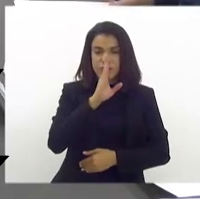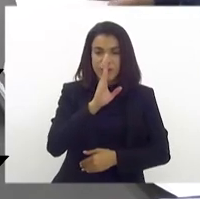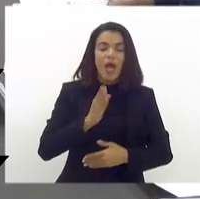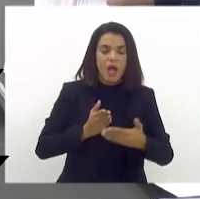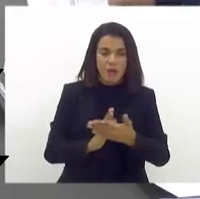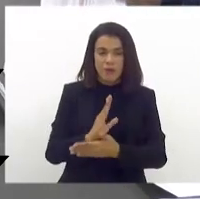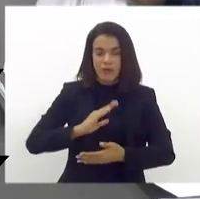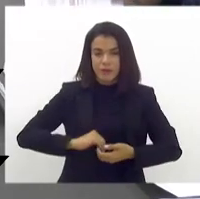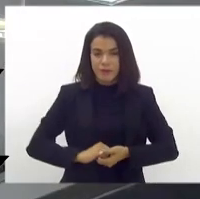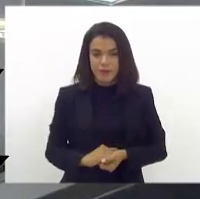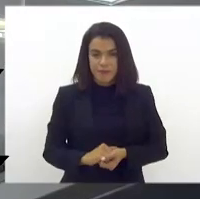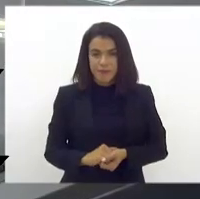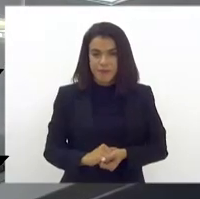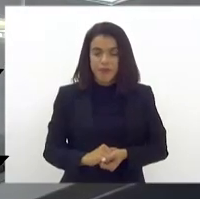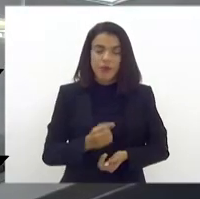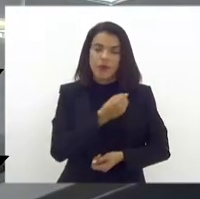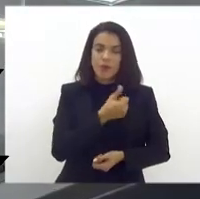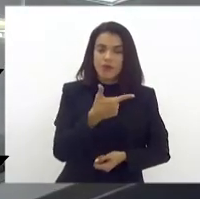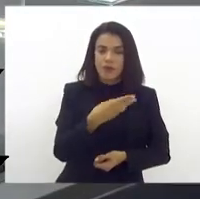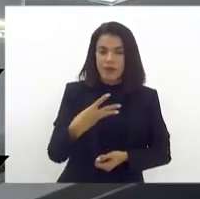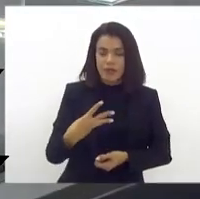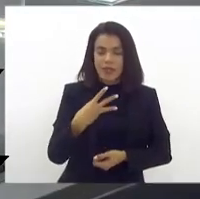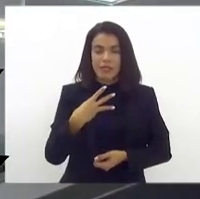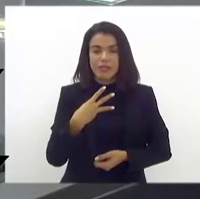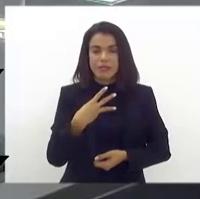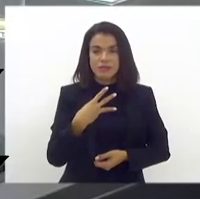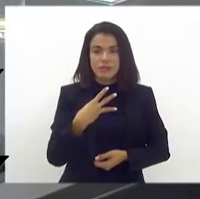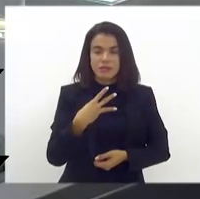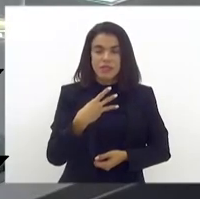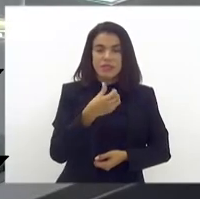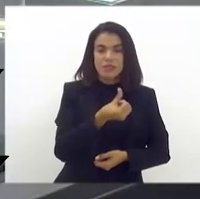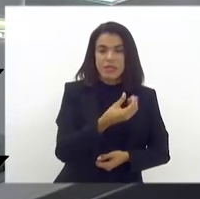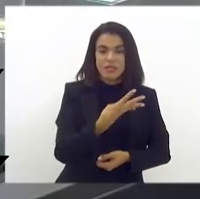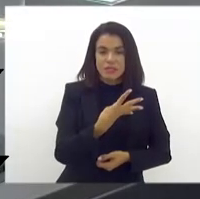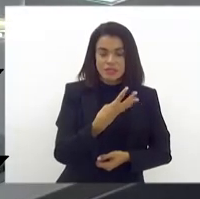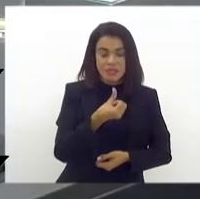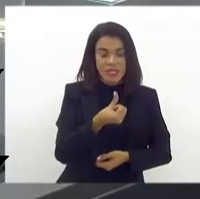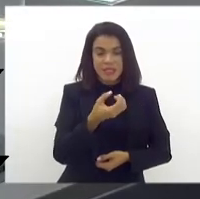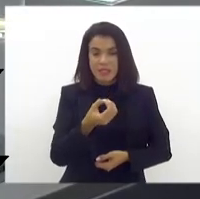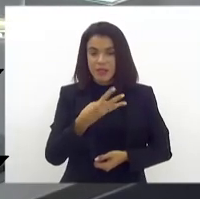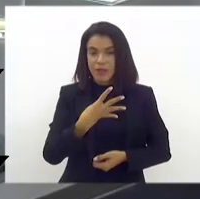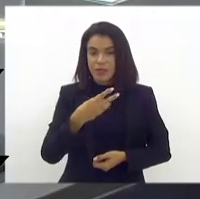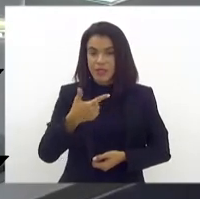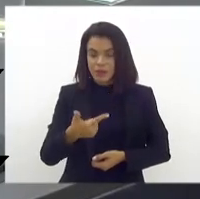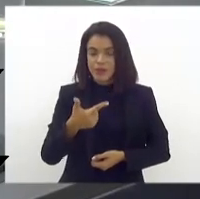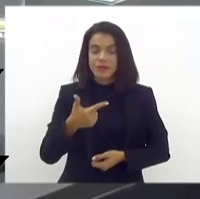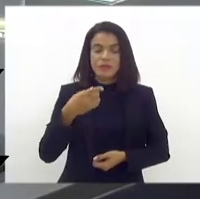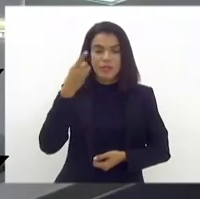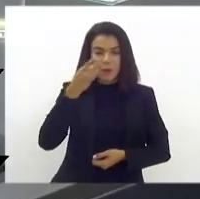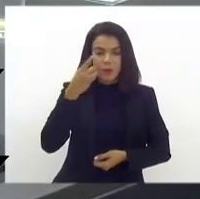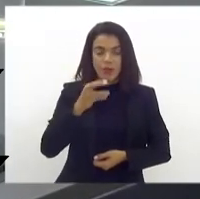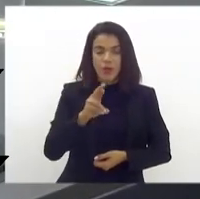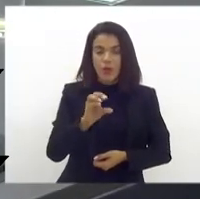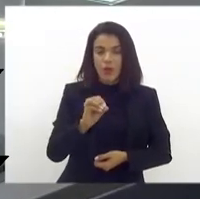estão, aprovado. 23 da pauta é o PL 6042 de 22, de autoria do deputado